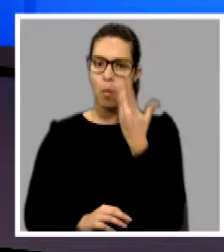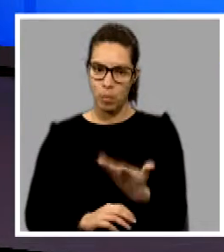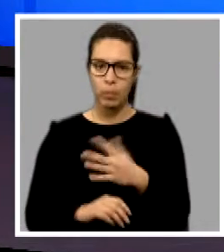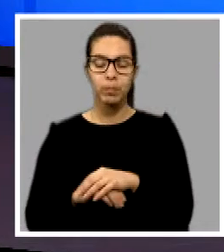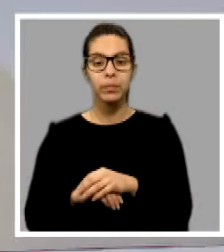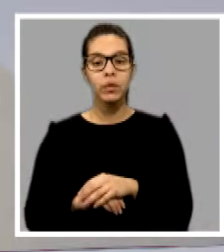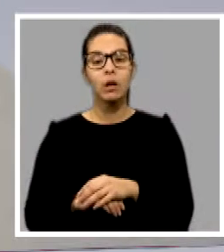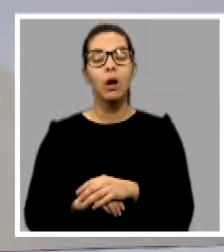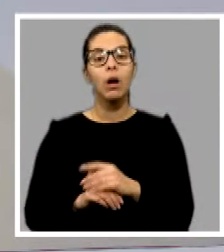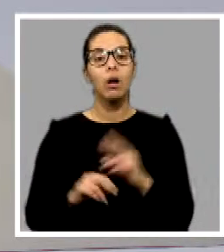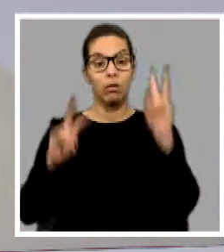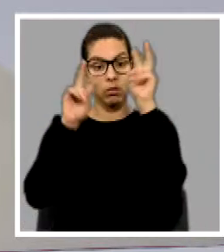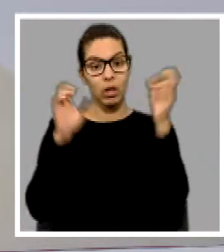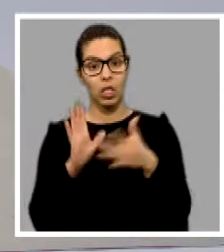comunicação?